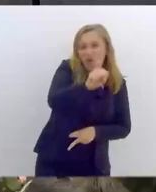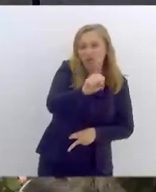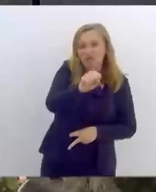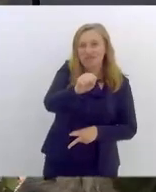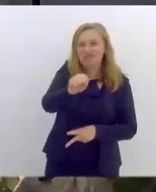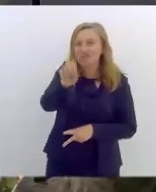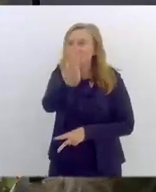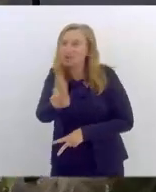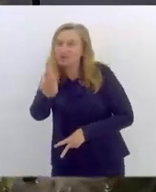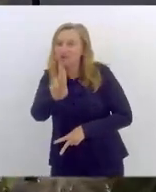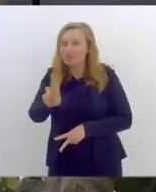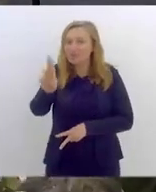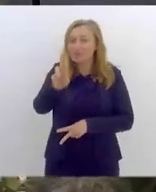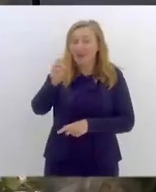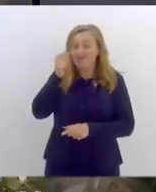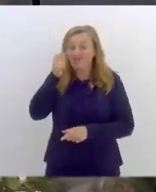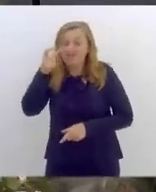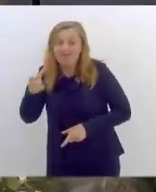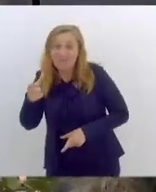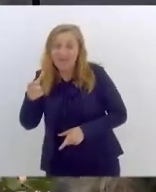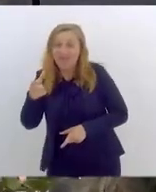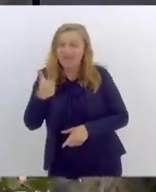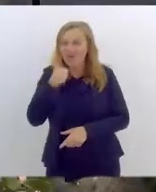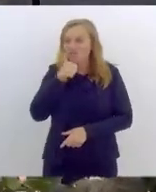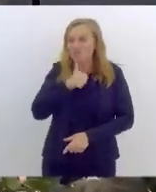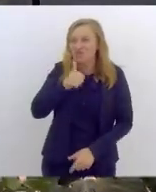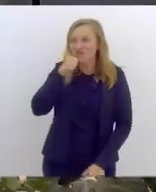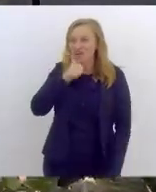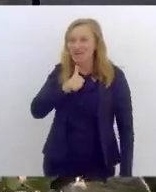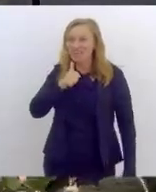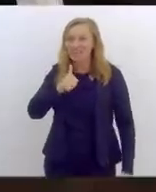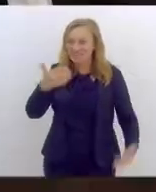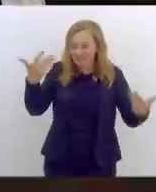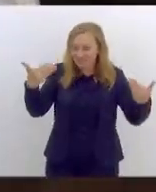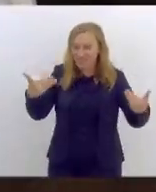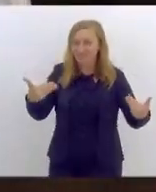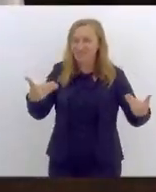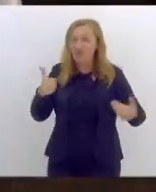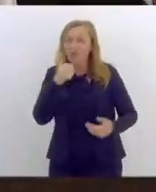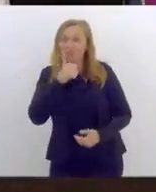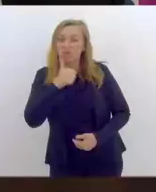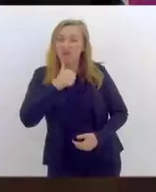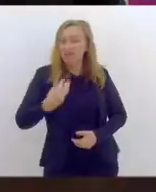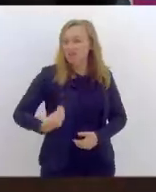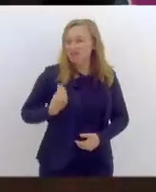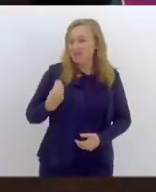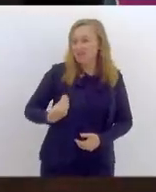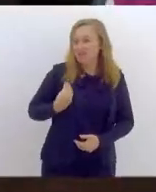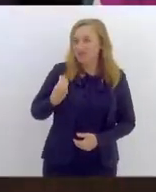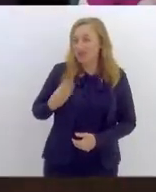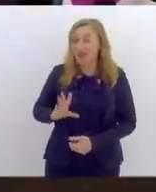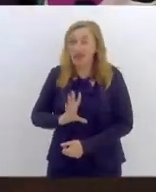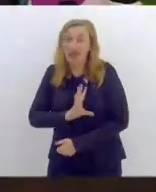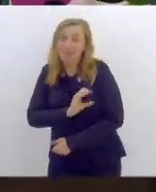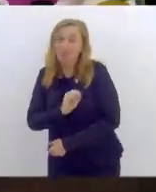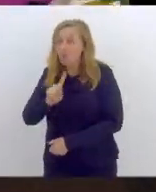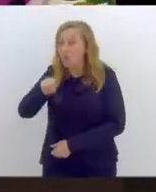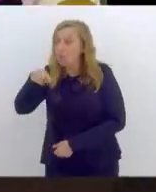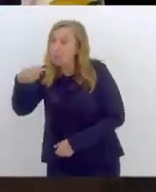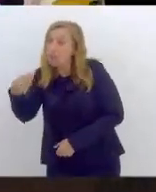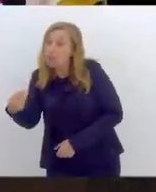nos alerta, uma mulher que merece viver e amar como